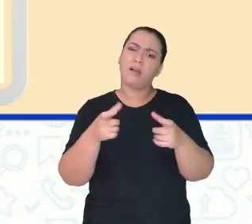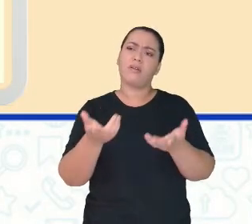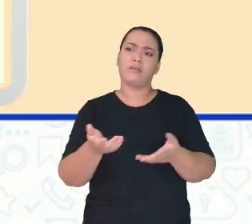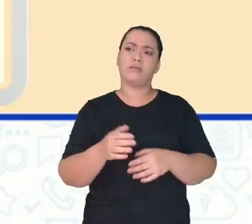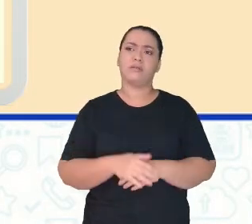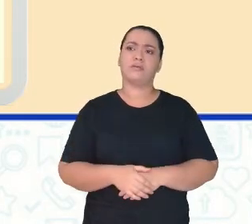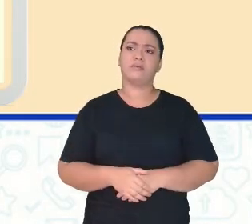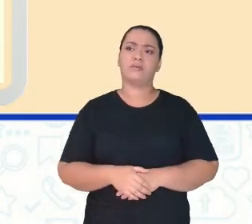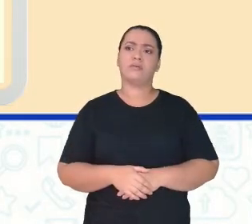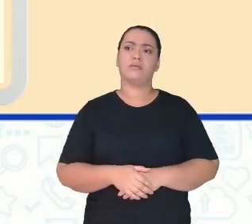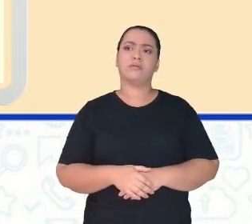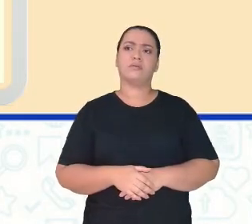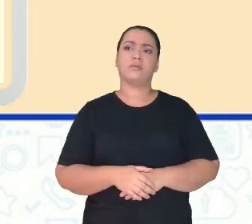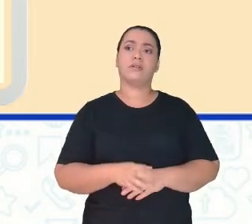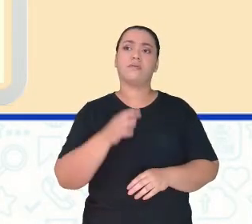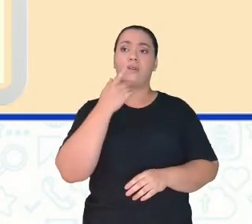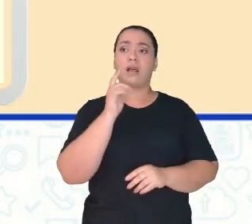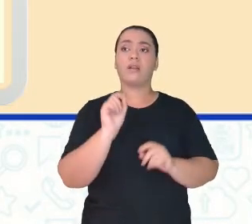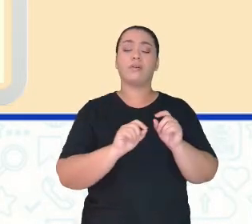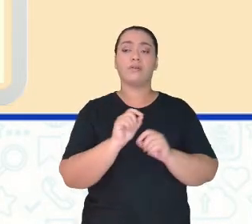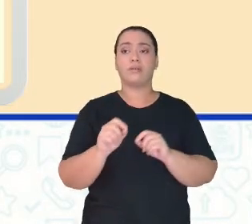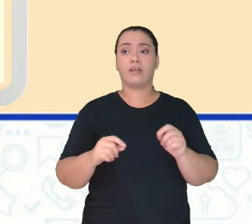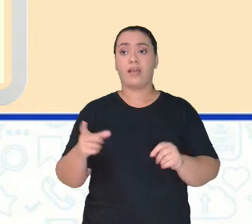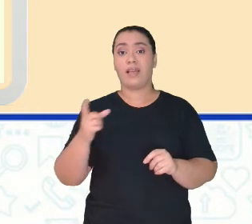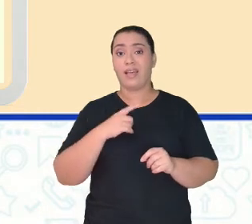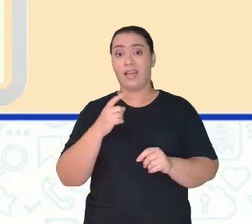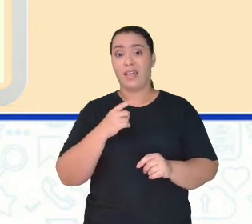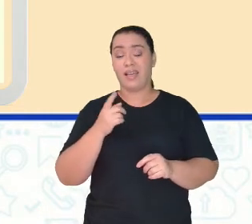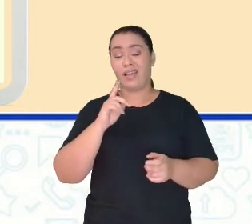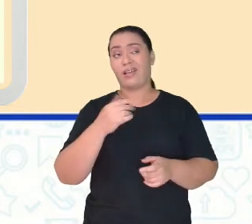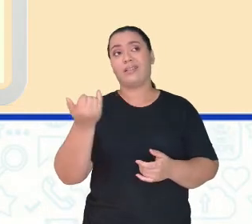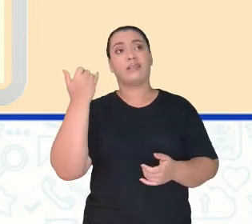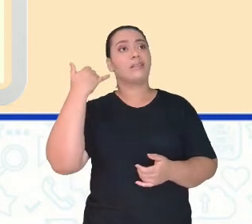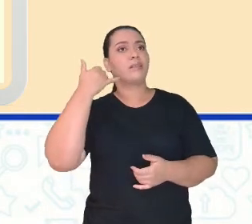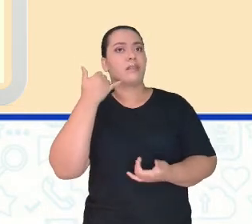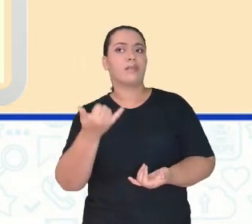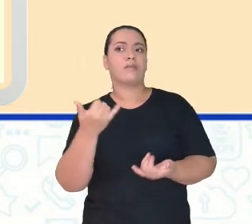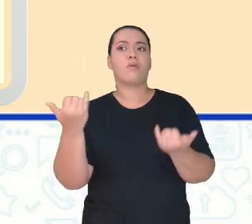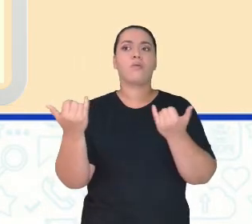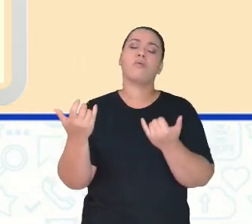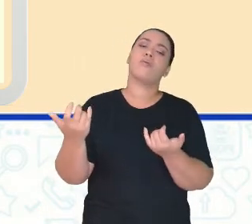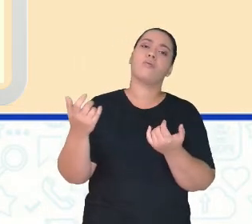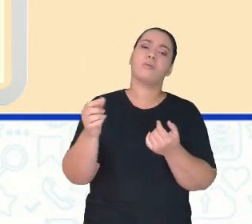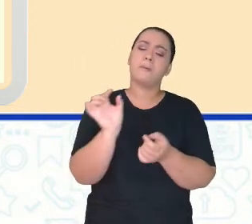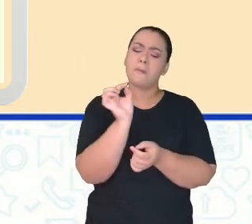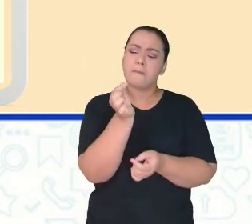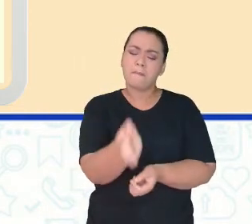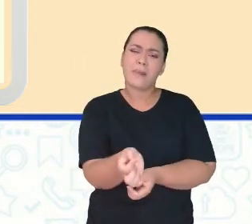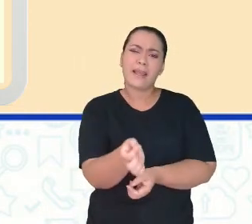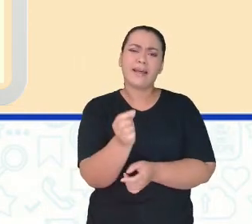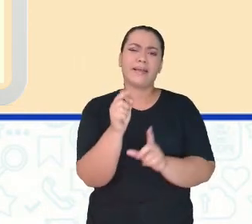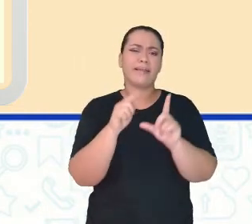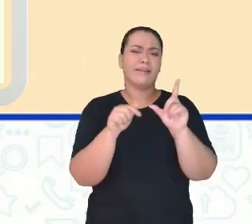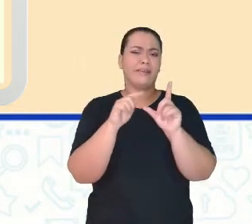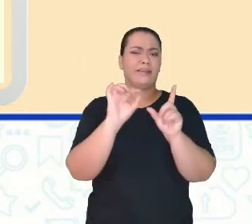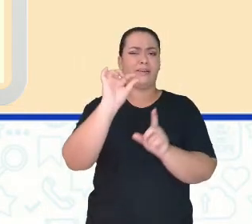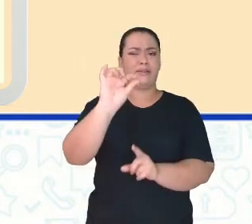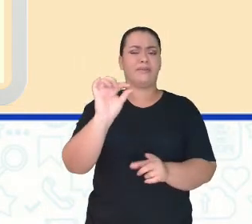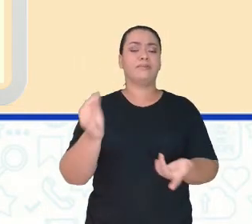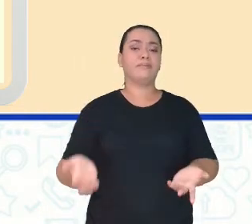dados de contato usando fontes muito pequenas. Isso aqui é uma safadeza. É uma deslealdade com o